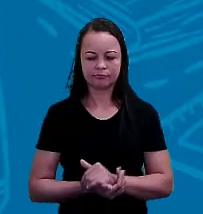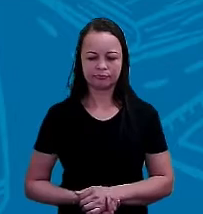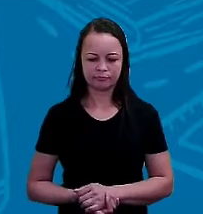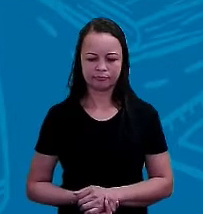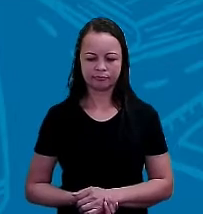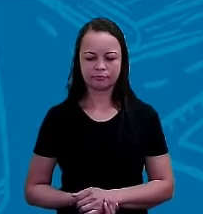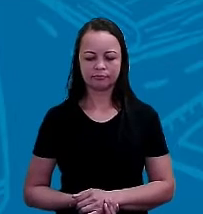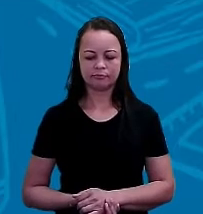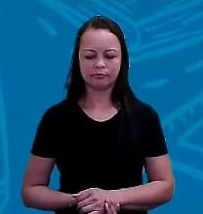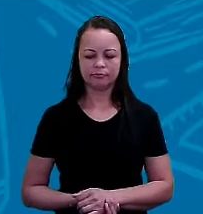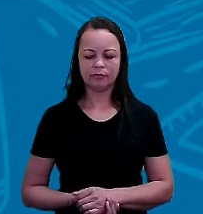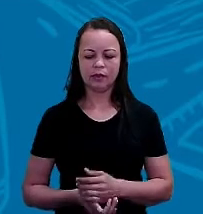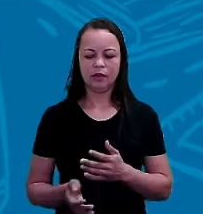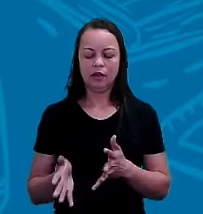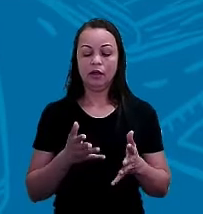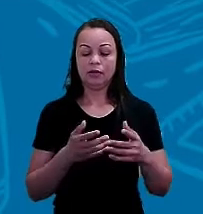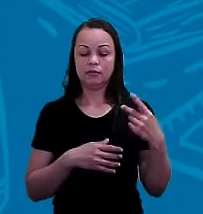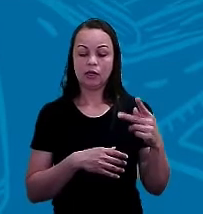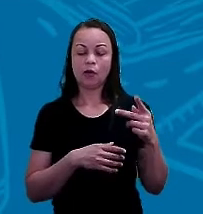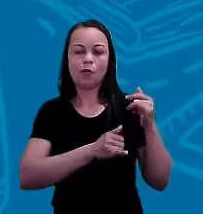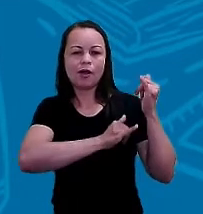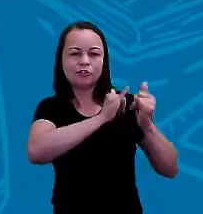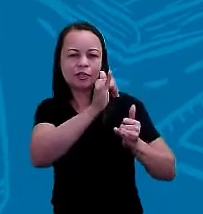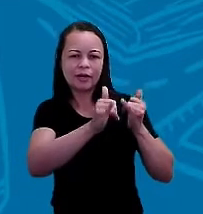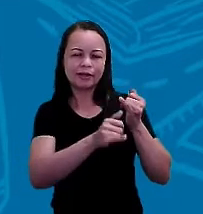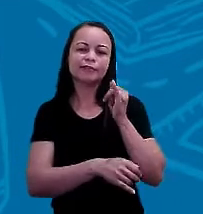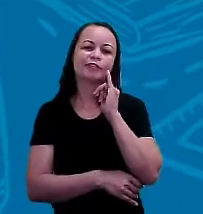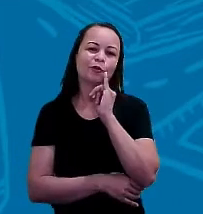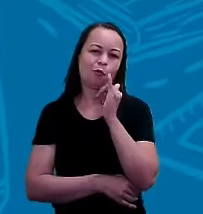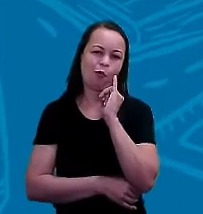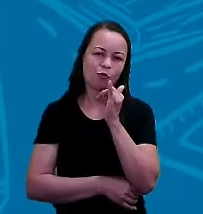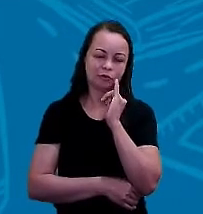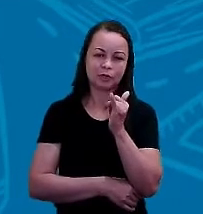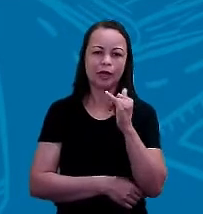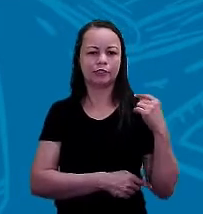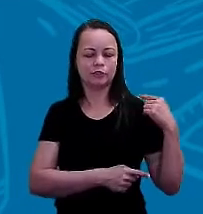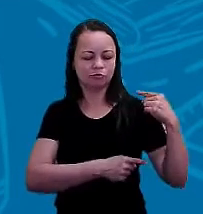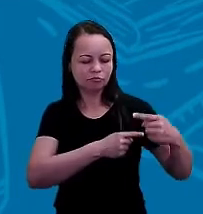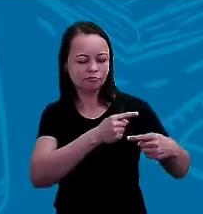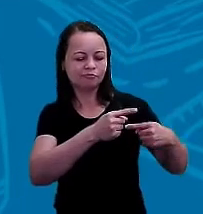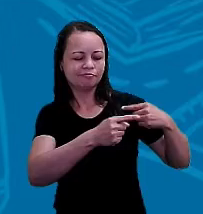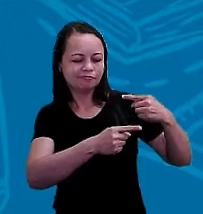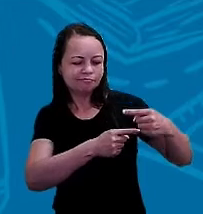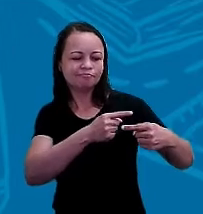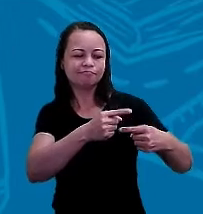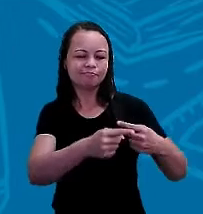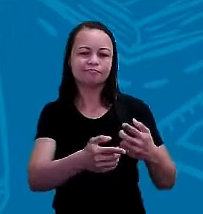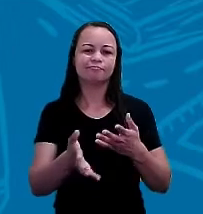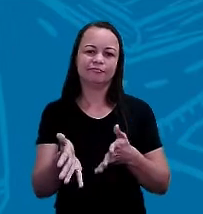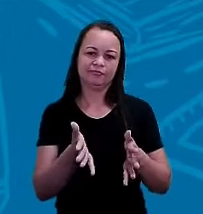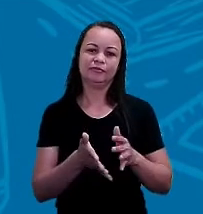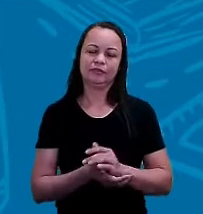Aqui, ó, as lendas, elas são contadas, né, de uma geração para outra,